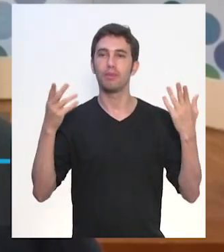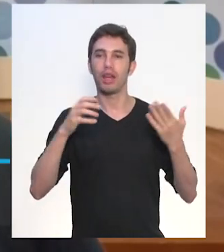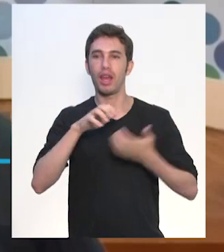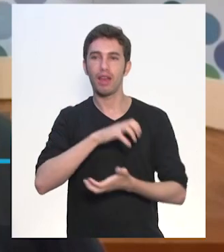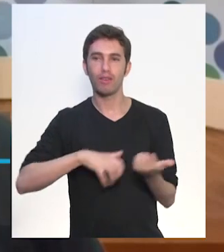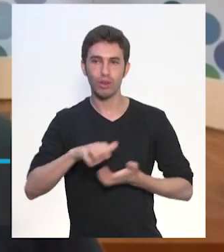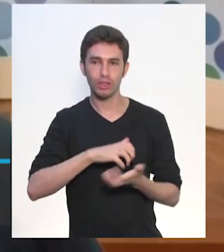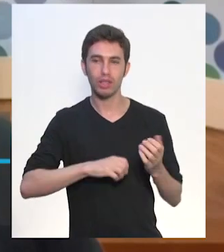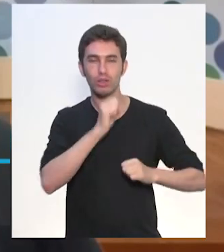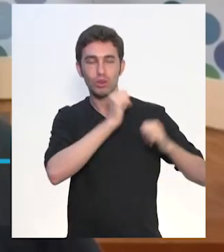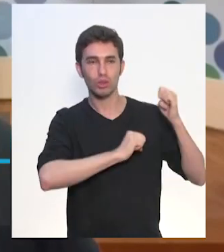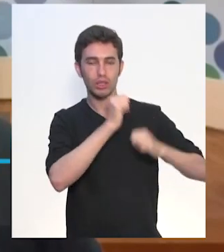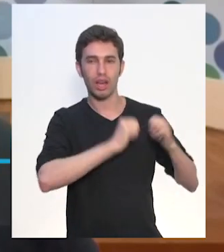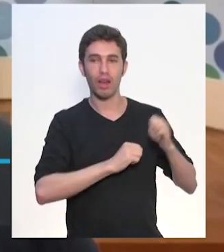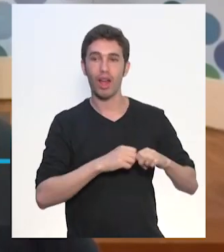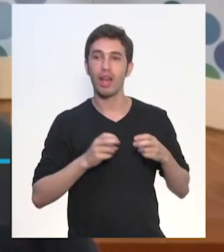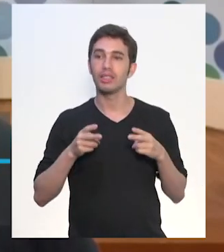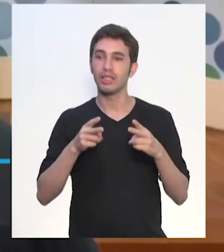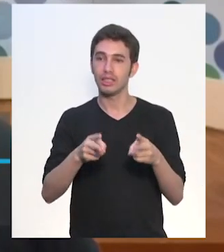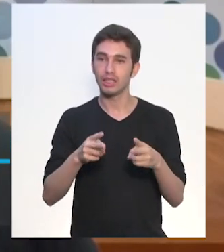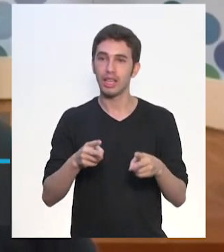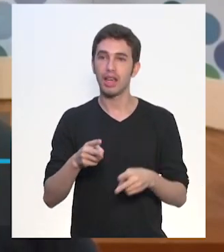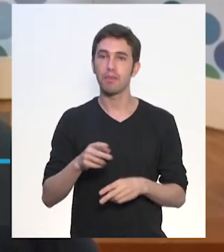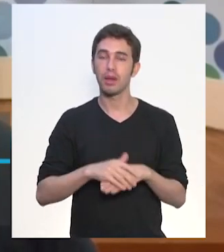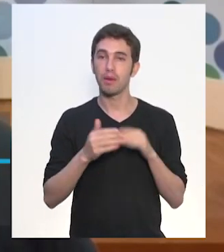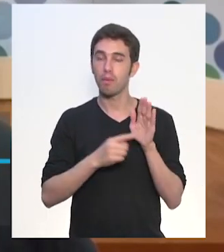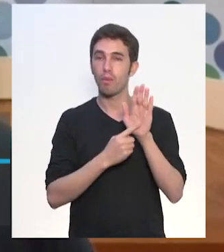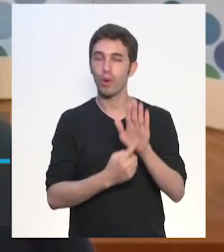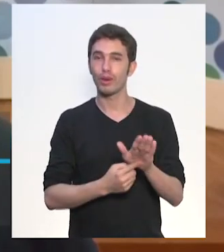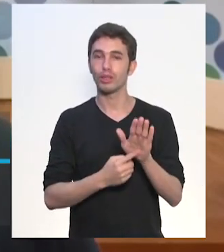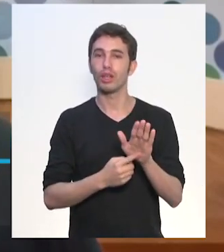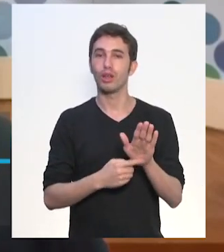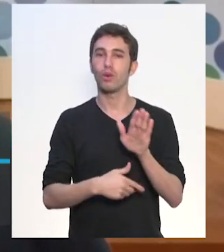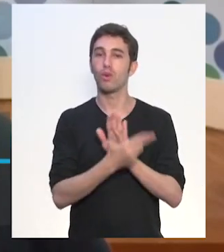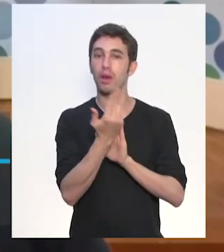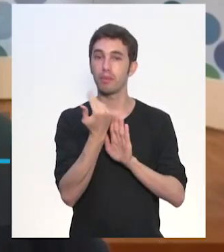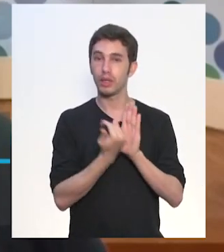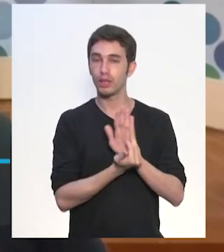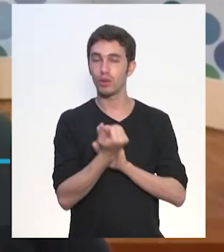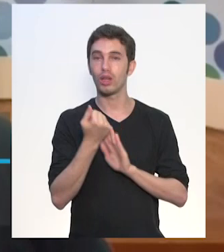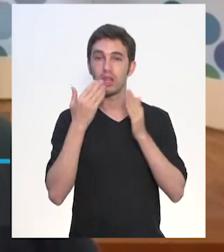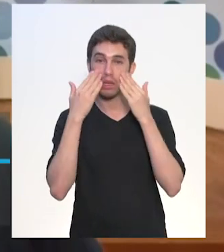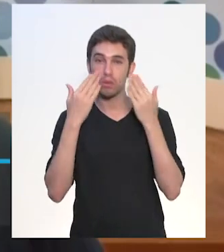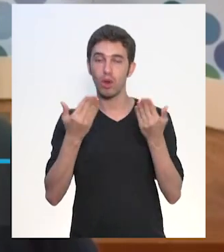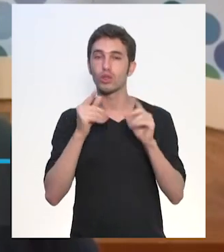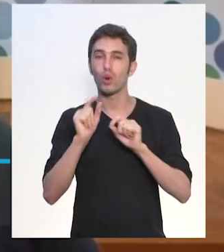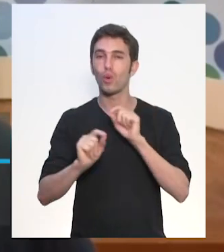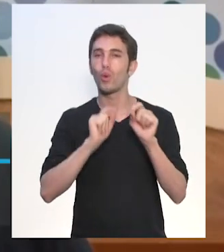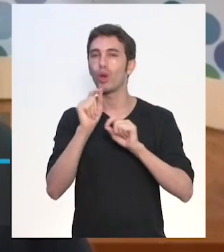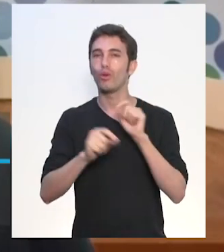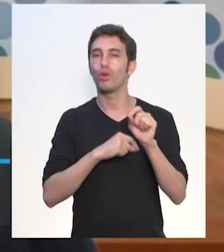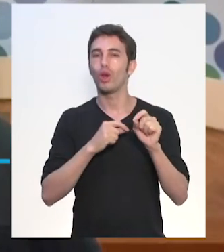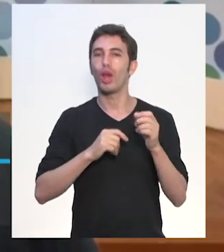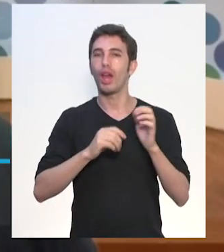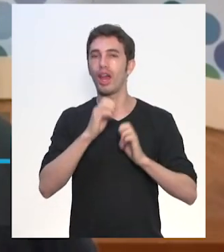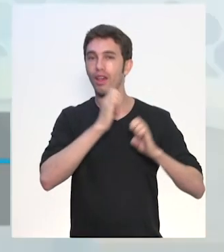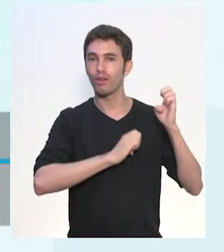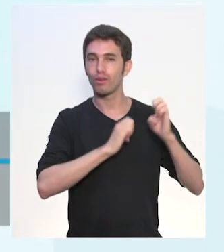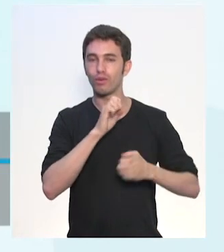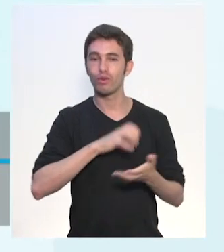industrial, a gente sempre acaba mostrando uma pintura, né, que destaca bem o que foi a revolução industrial. Então